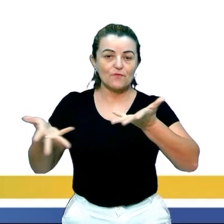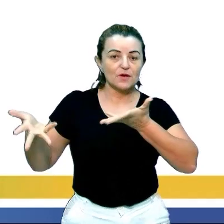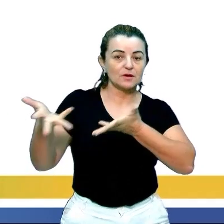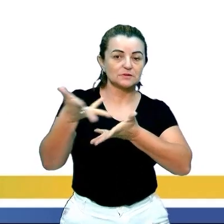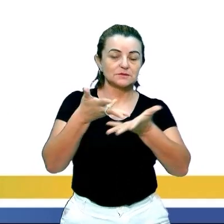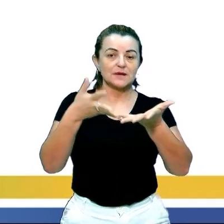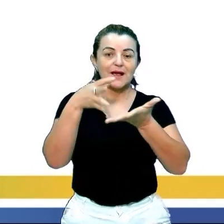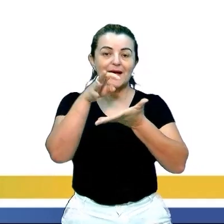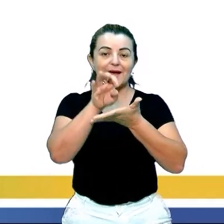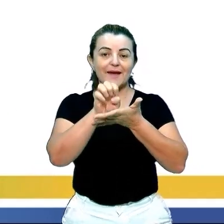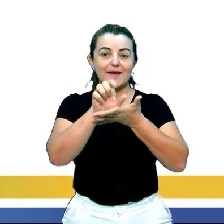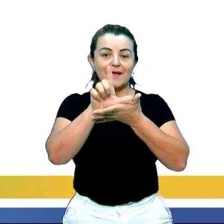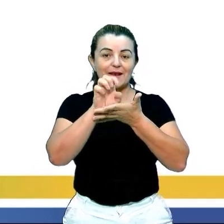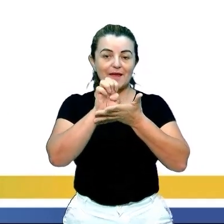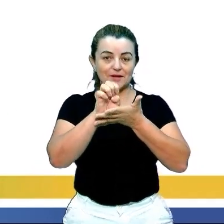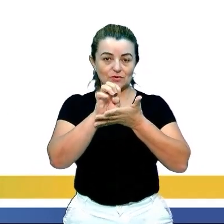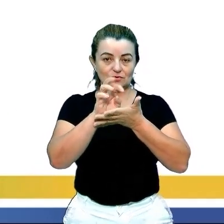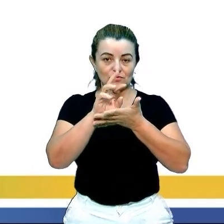a eletronegatividade,